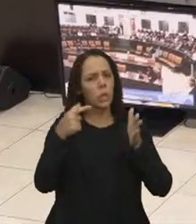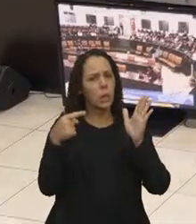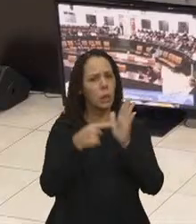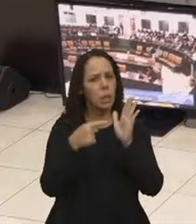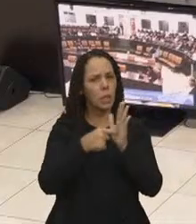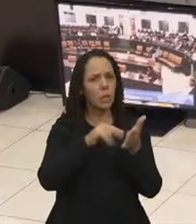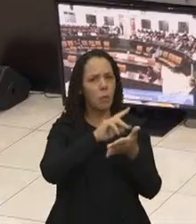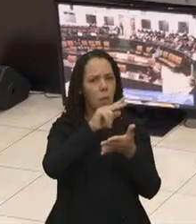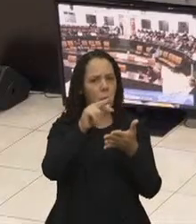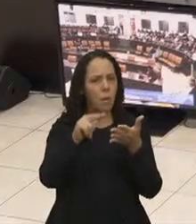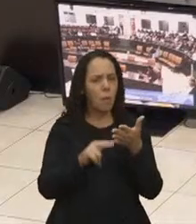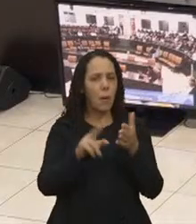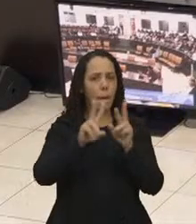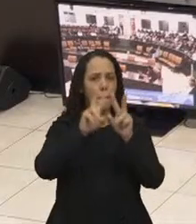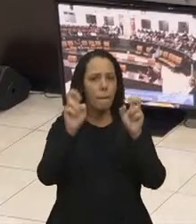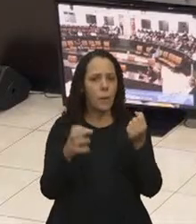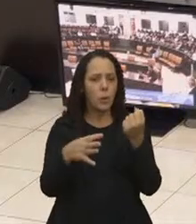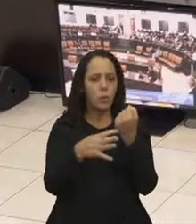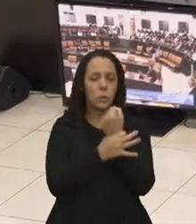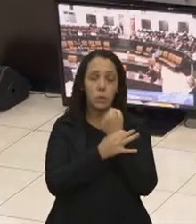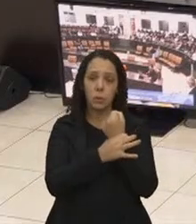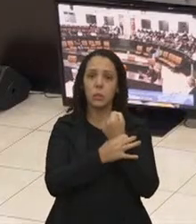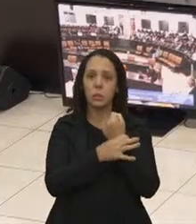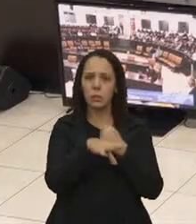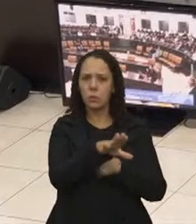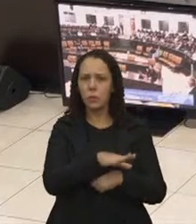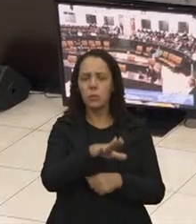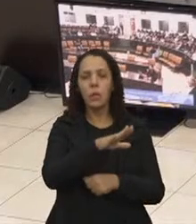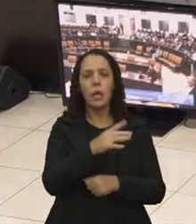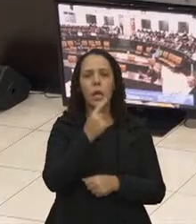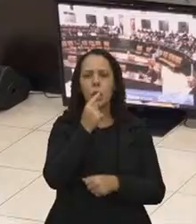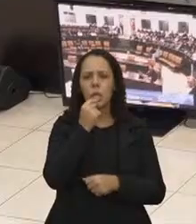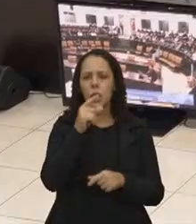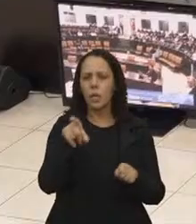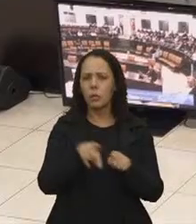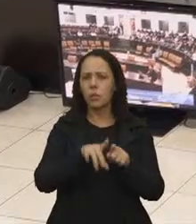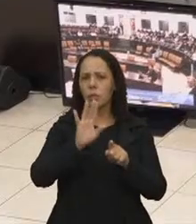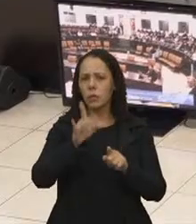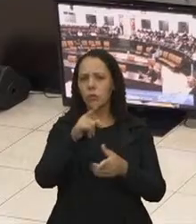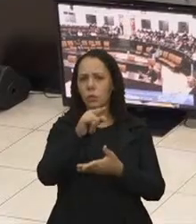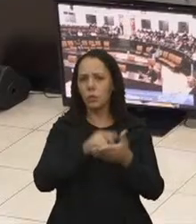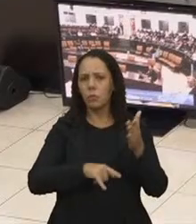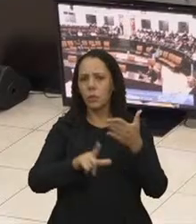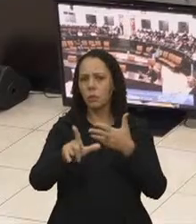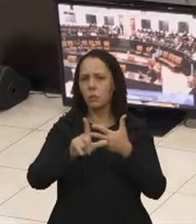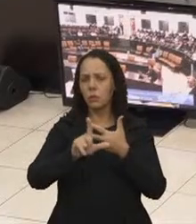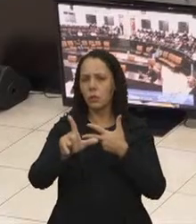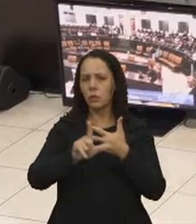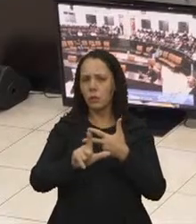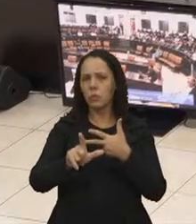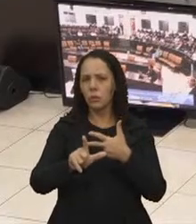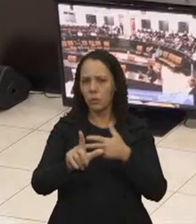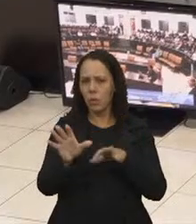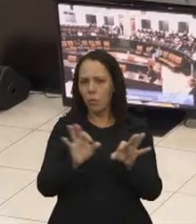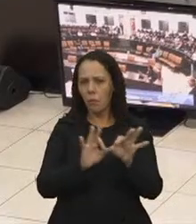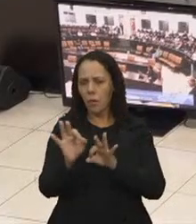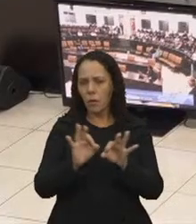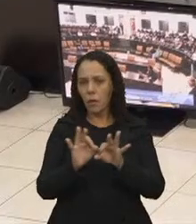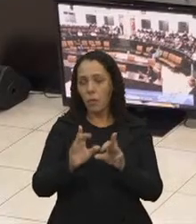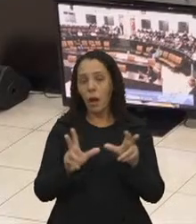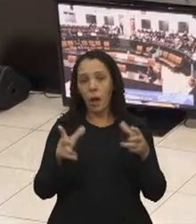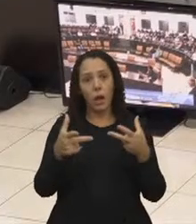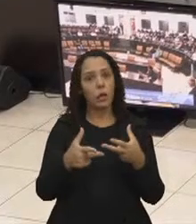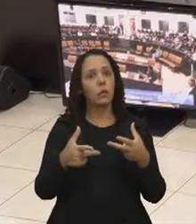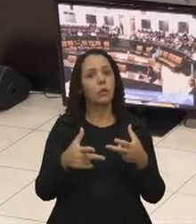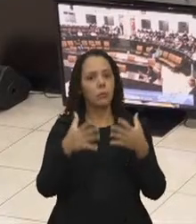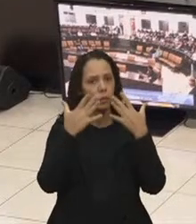essa questão da segurança ali no Instituto Federal. Se não me engano, o vereador Neto também já fez alguns documentos legislativos quanto a isso. A Câmara dos Vereadores está bem